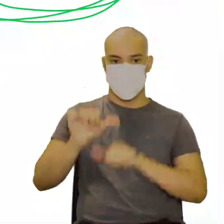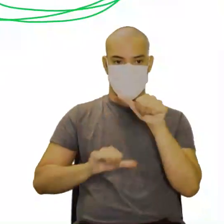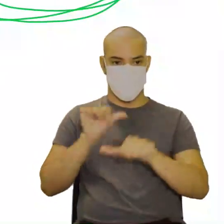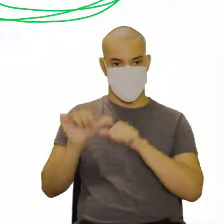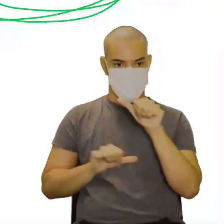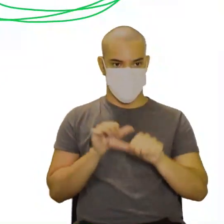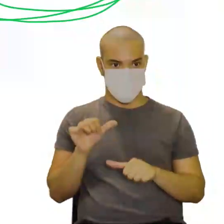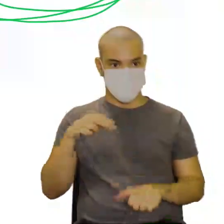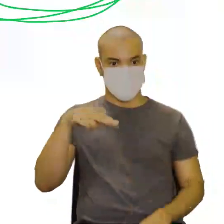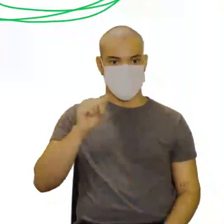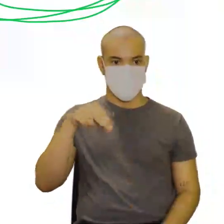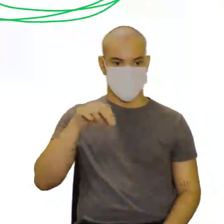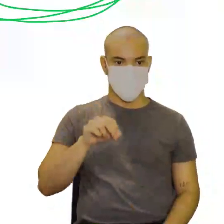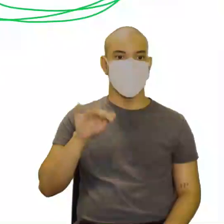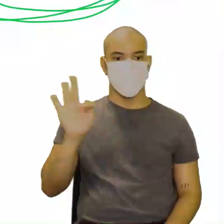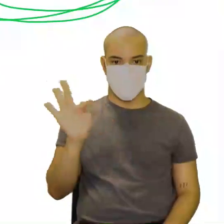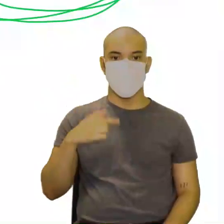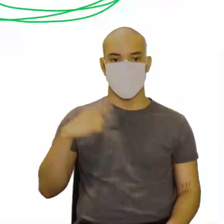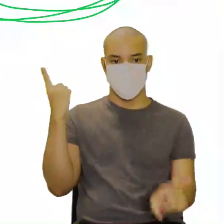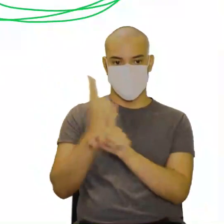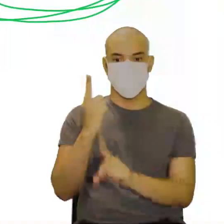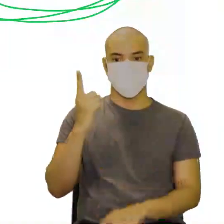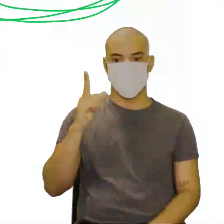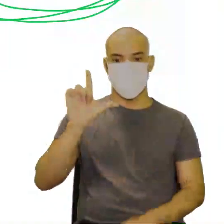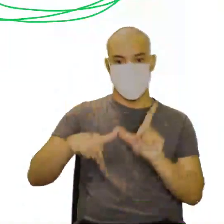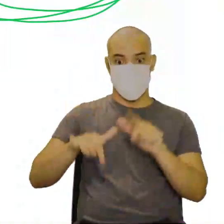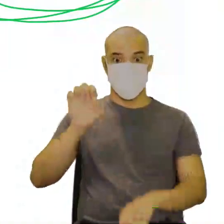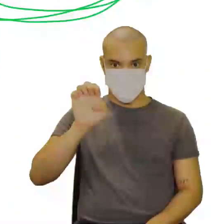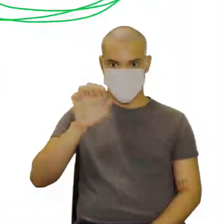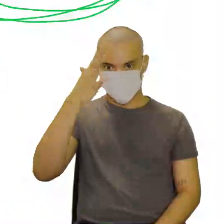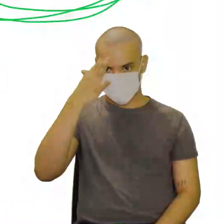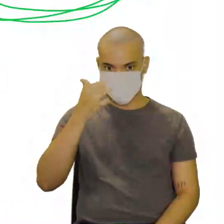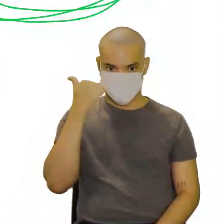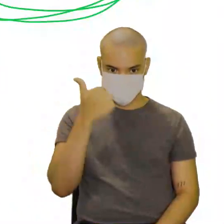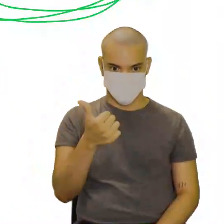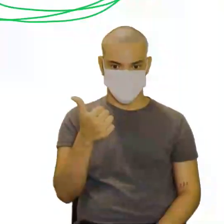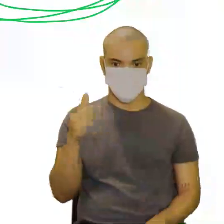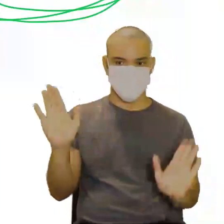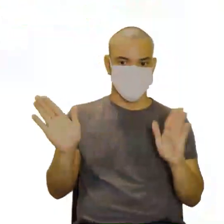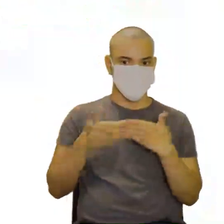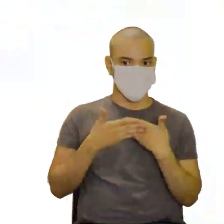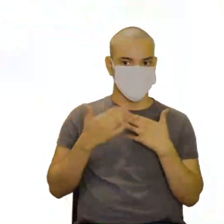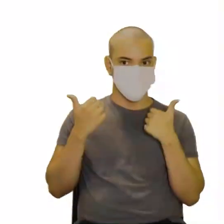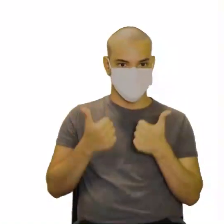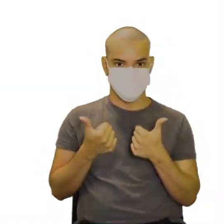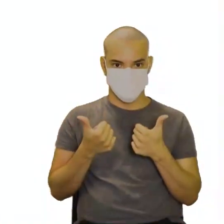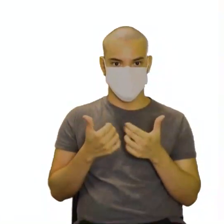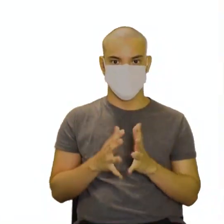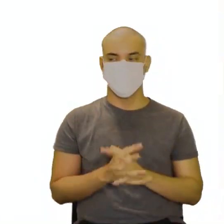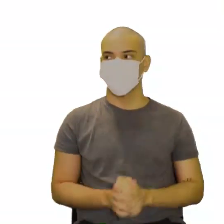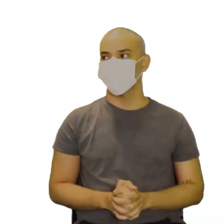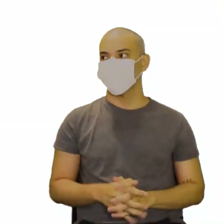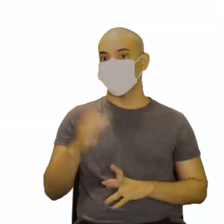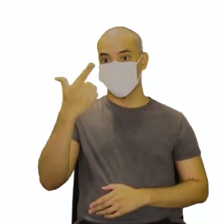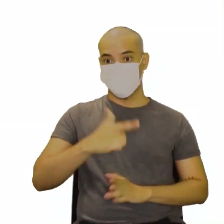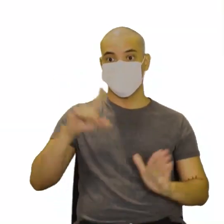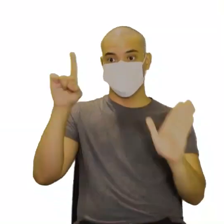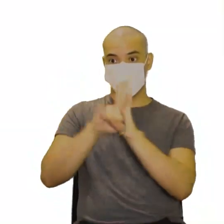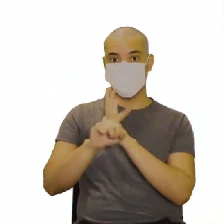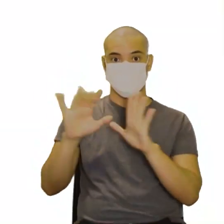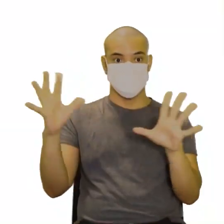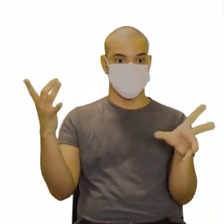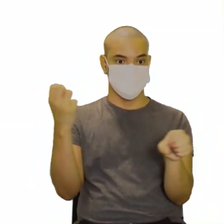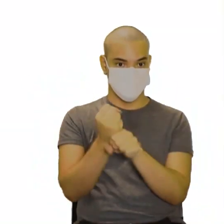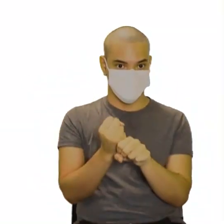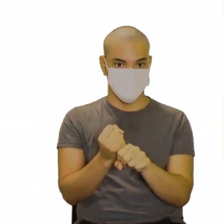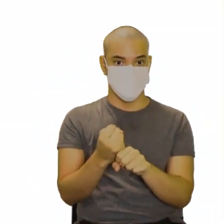em nanofarad e você vai achar a letra E. Entendido isso? Ok? Fechou? Mais uma questãozinha para